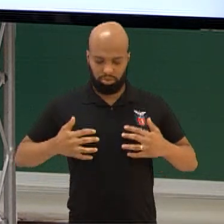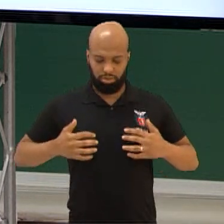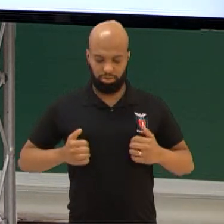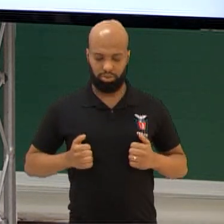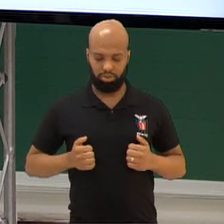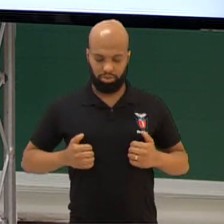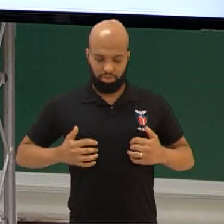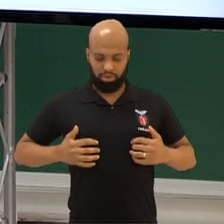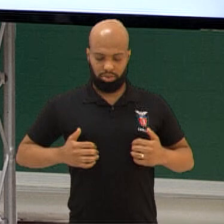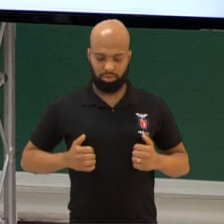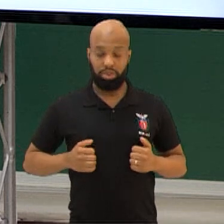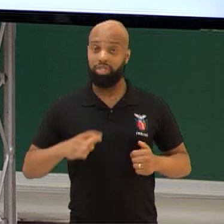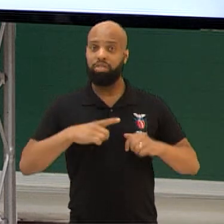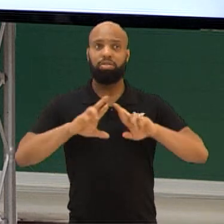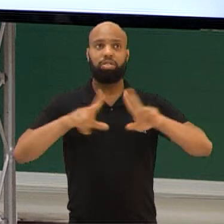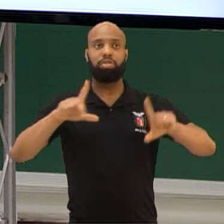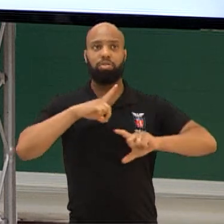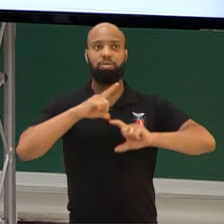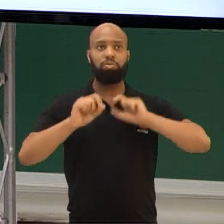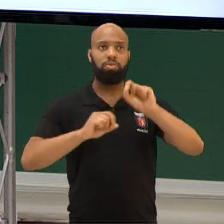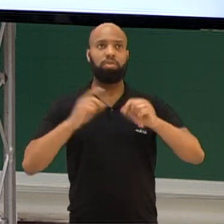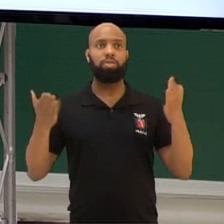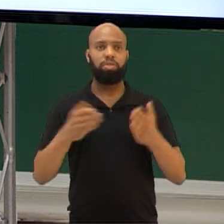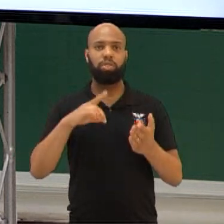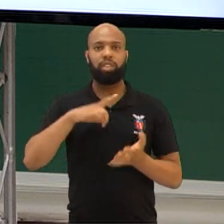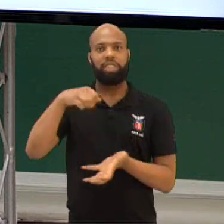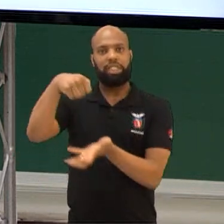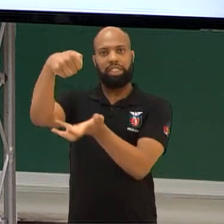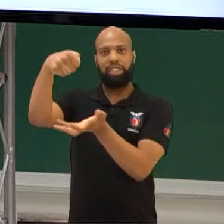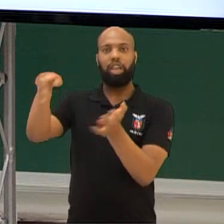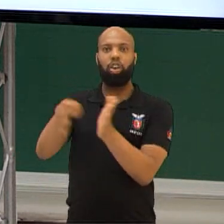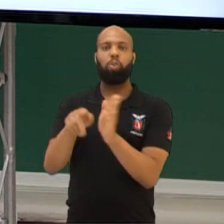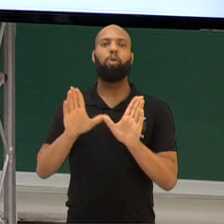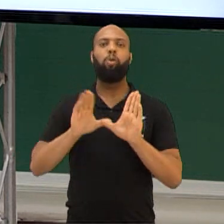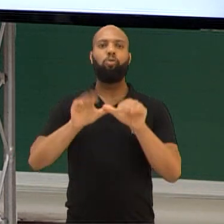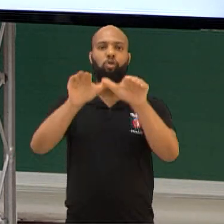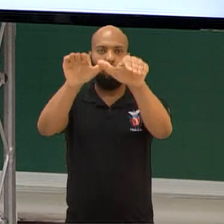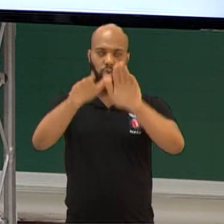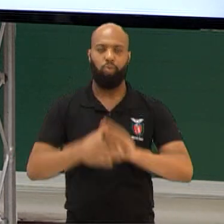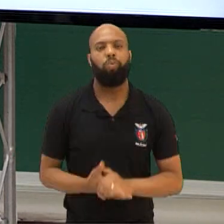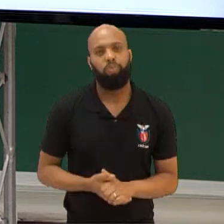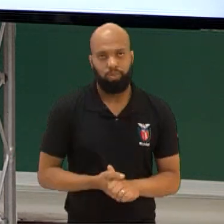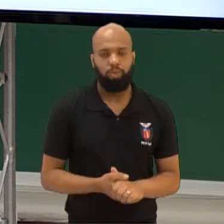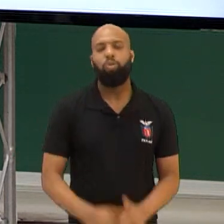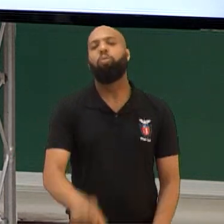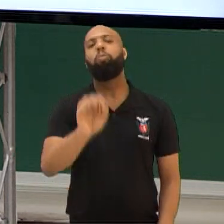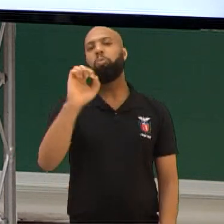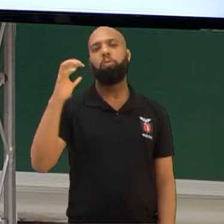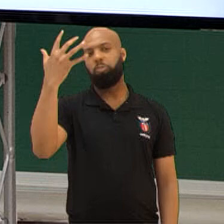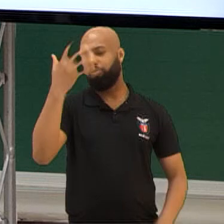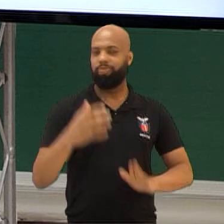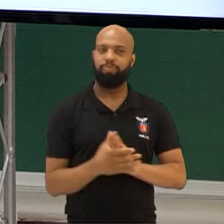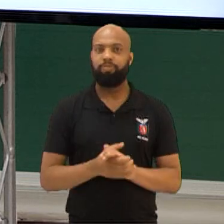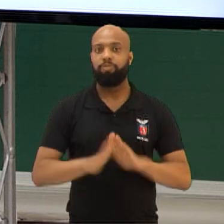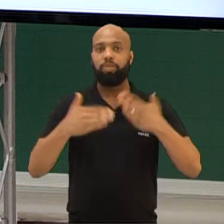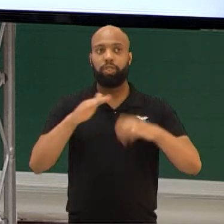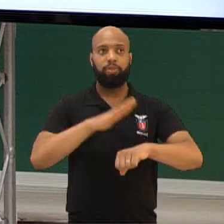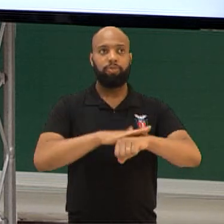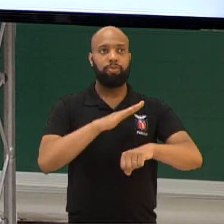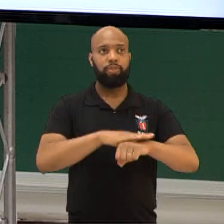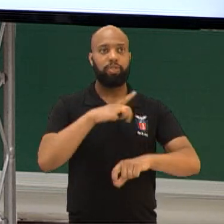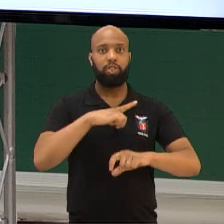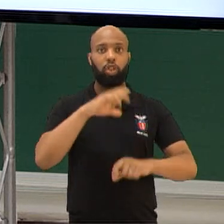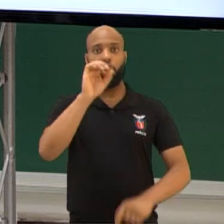Tá? Nós temos a diferença que nós vamos ter agora a presença dos sacos aéreos. Então, o que acontece? Quando eu tenho